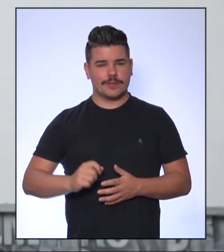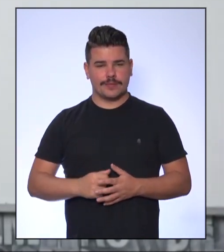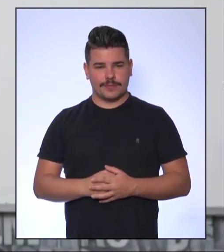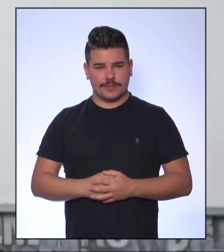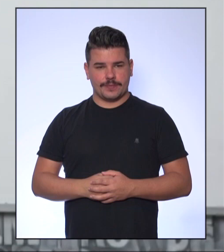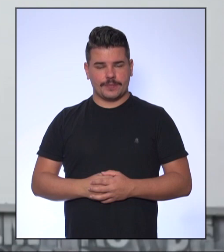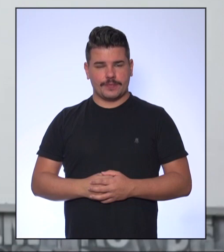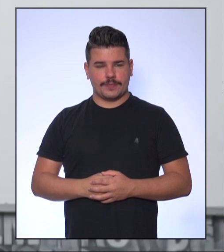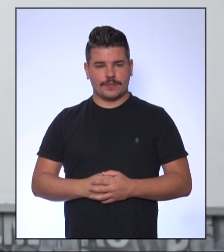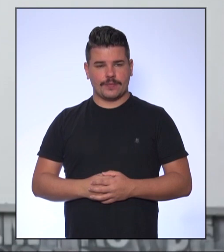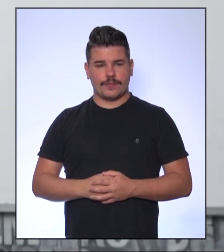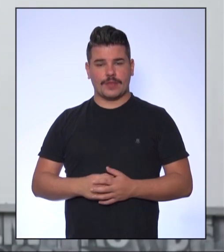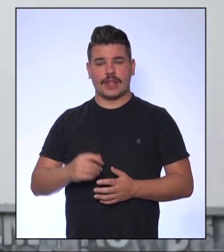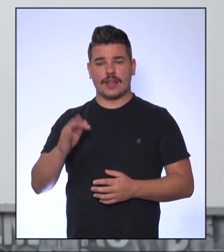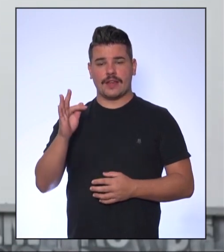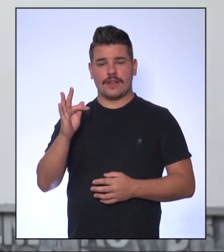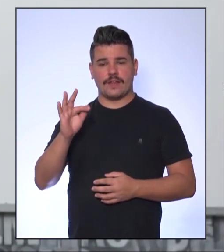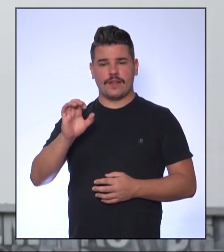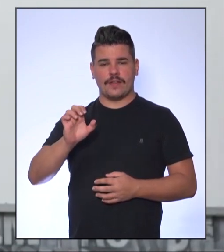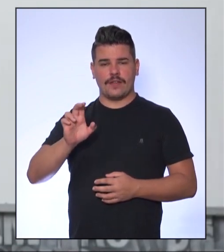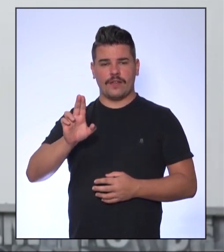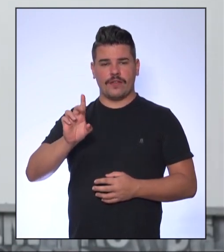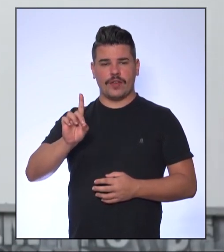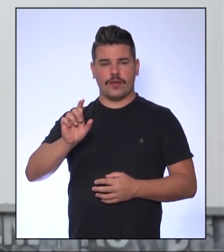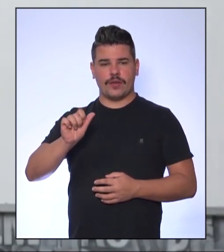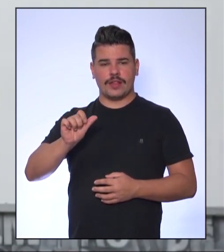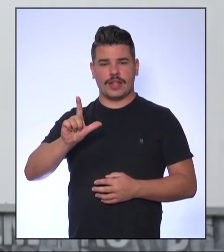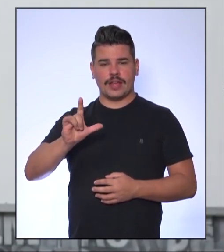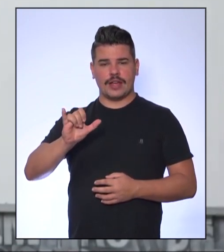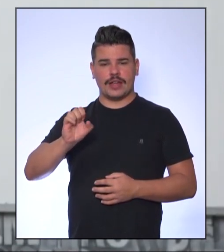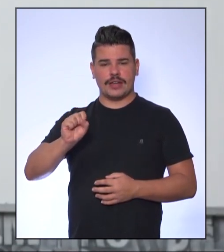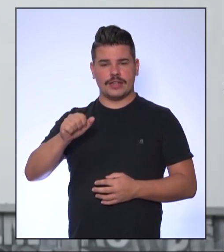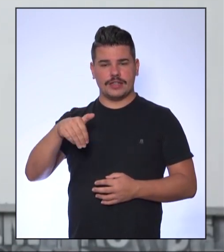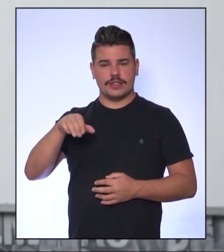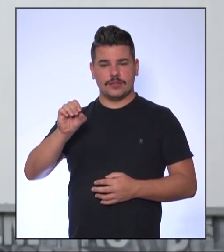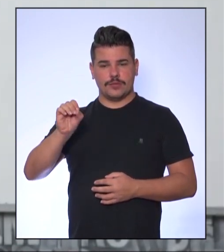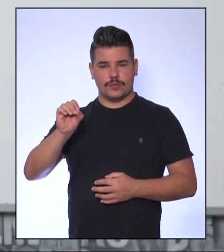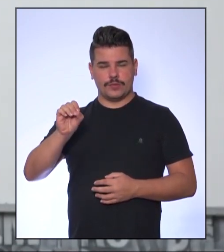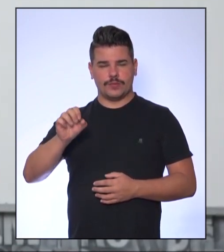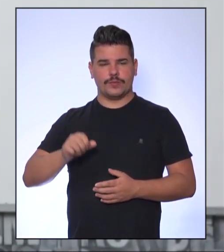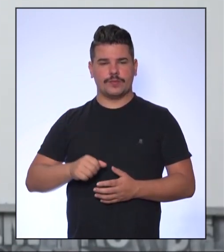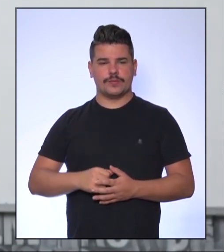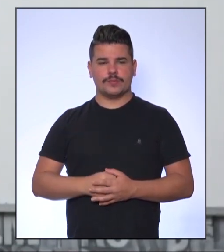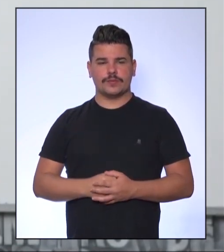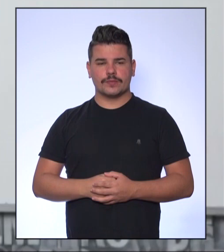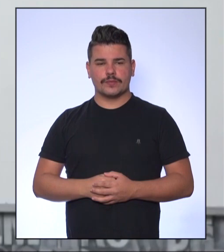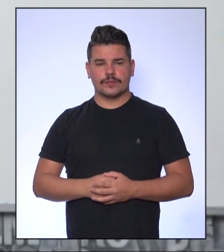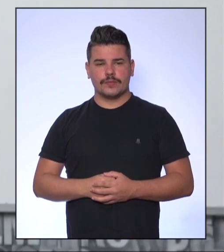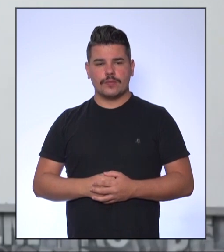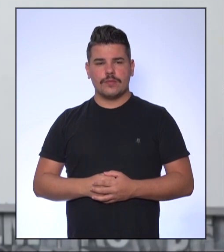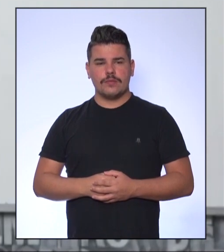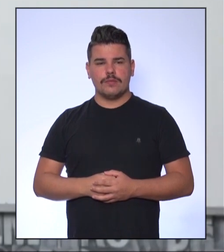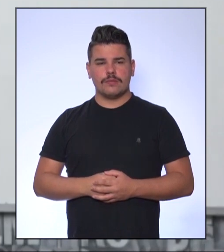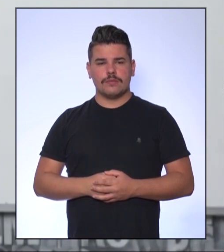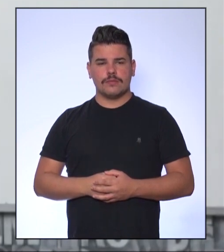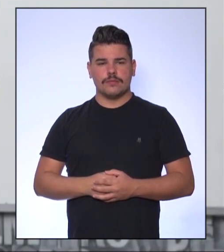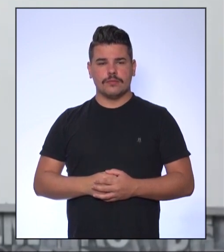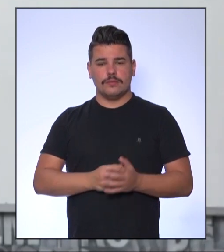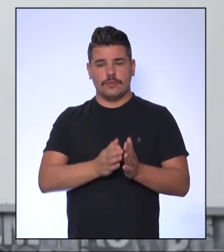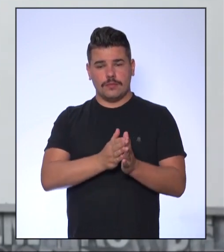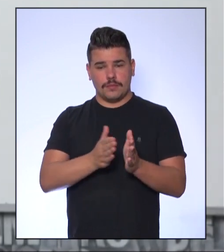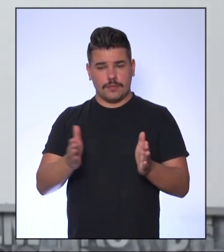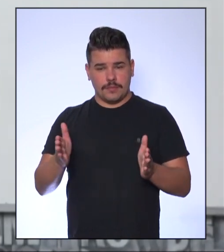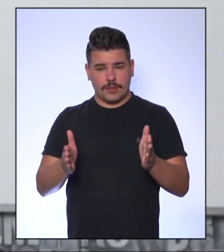de feudalismo. O feudalismo, tá? Datação estende-se do